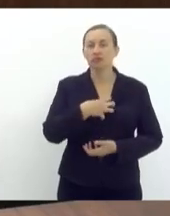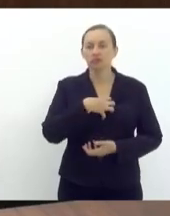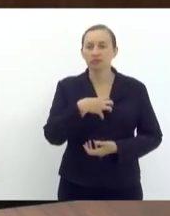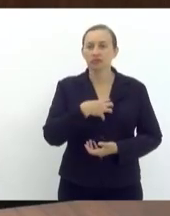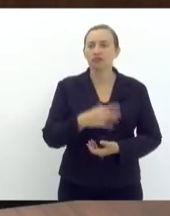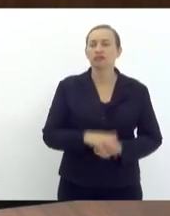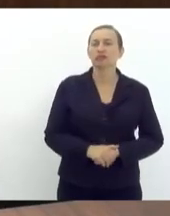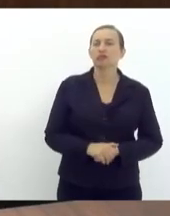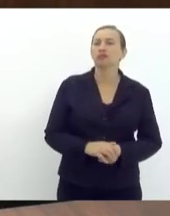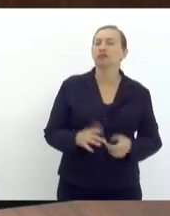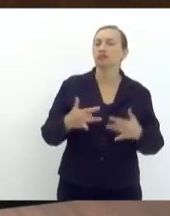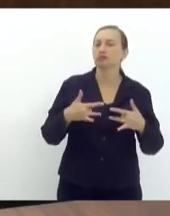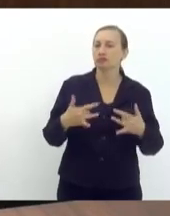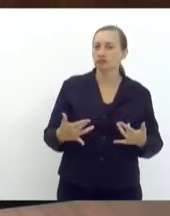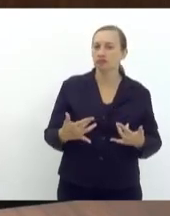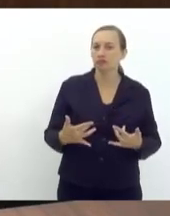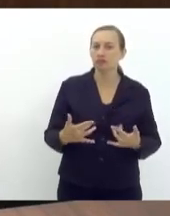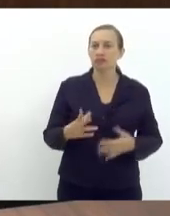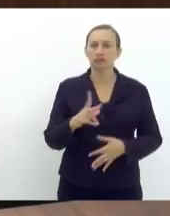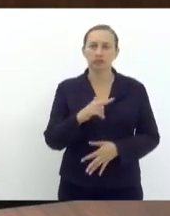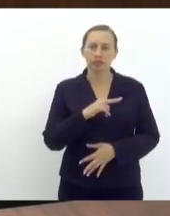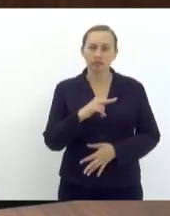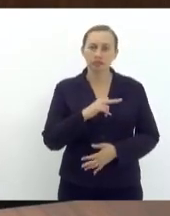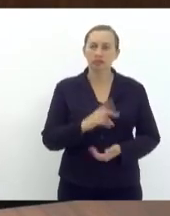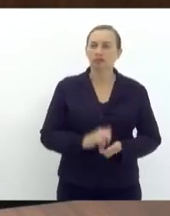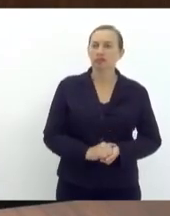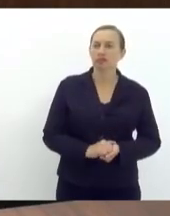além da Solidariedade individual